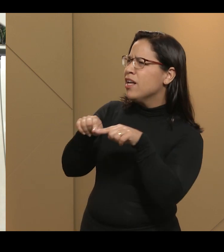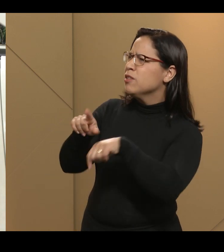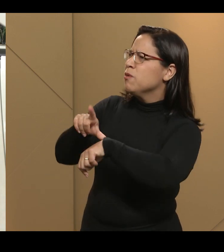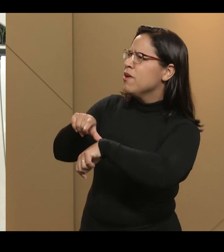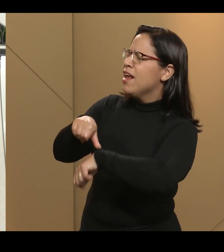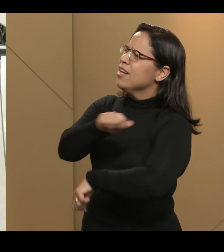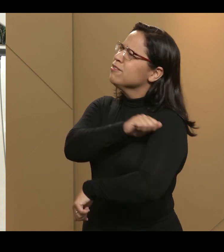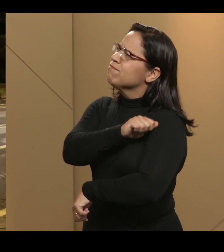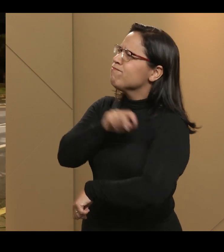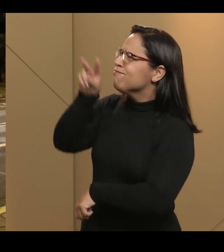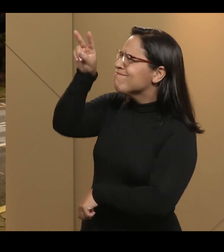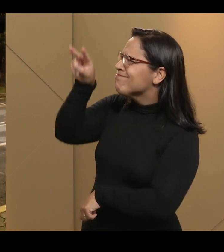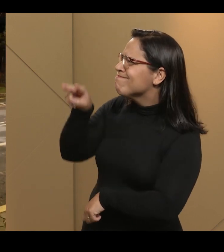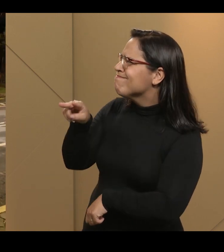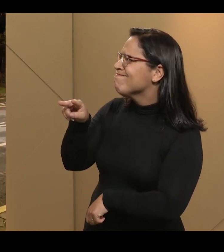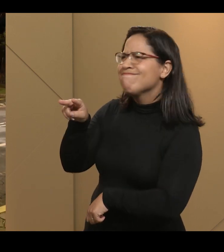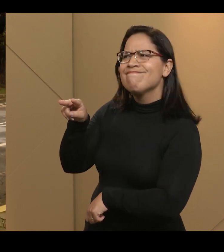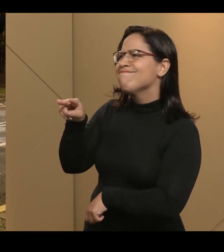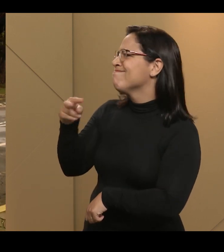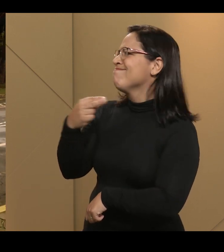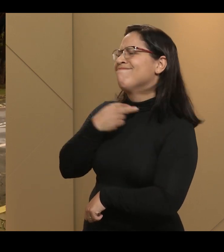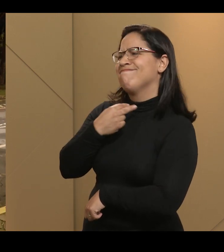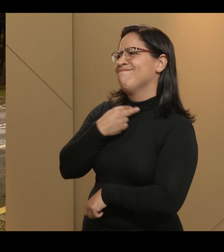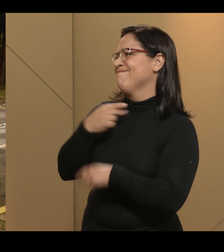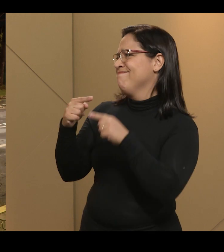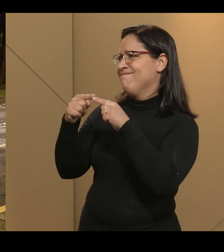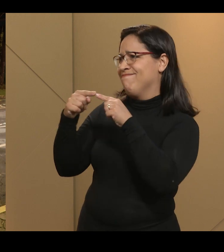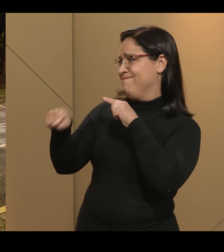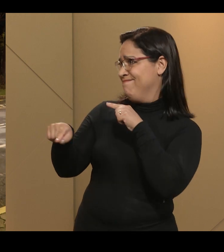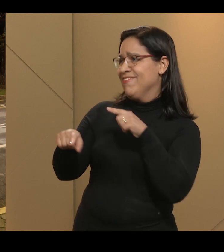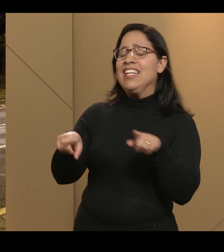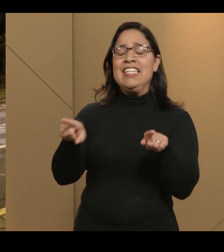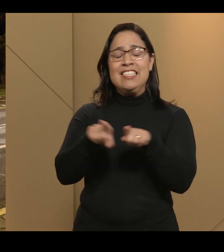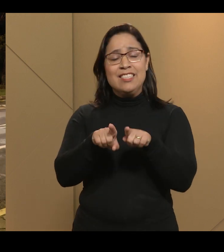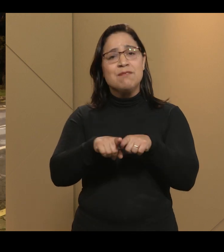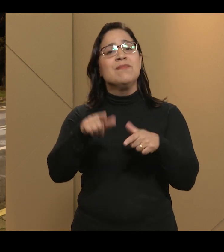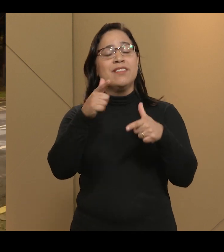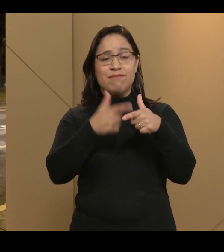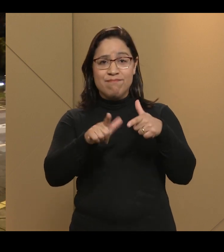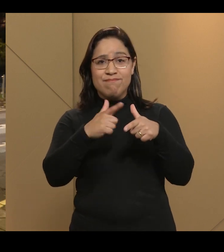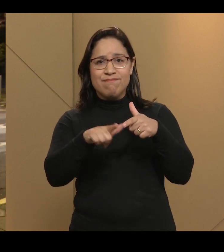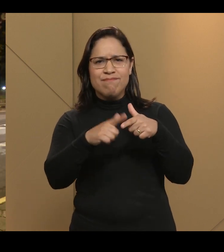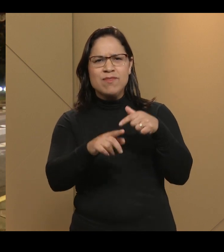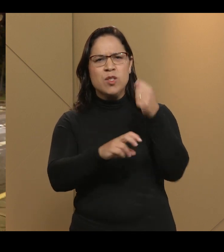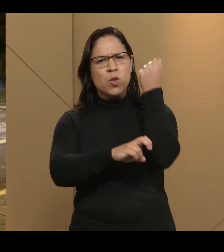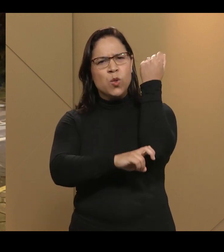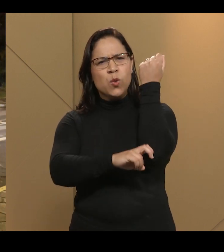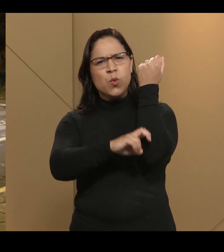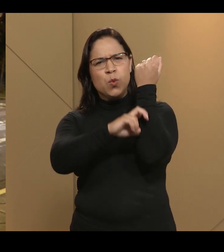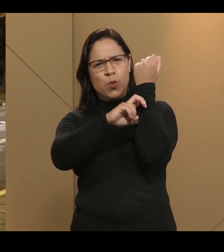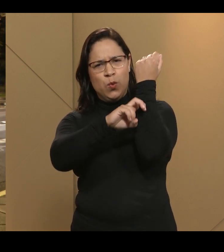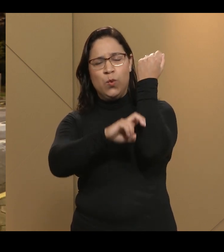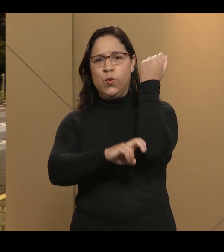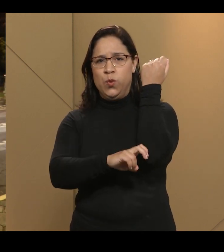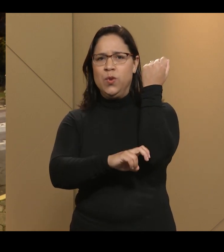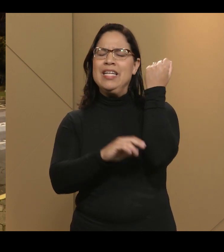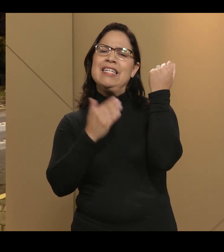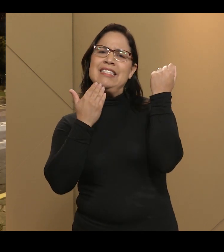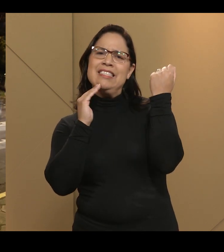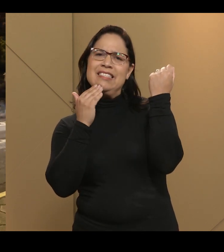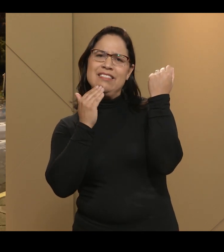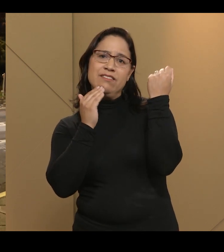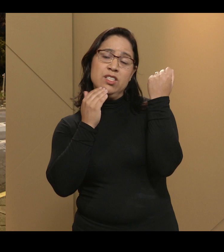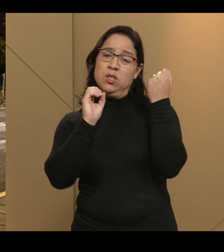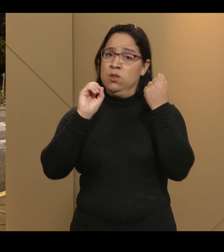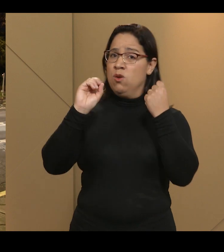no campus, às vezes os horários dificultam o transporte, o aluno demanda um auxílio mais